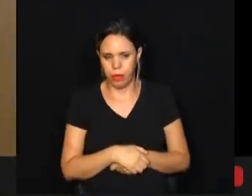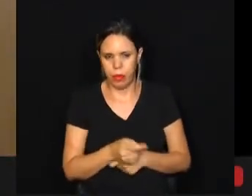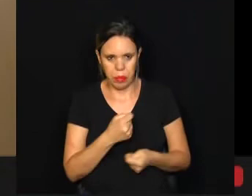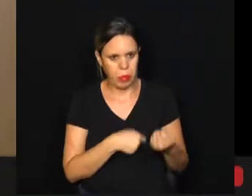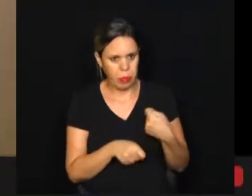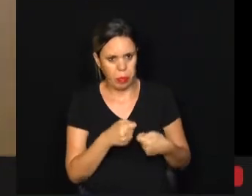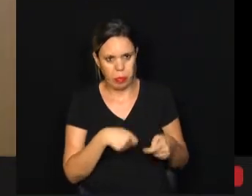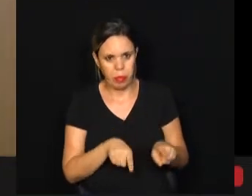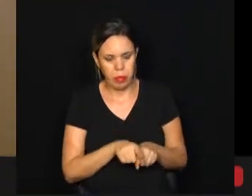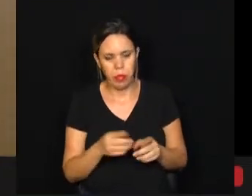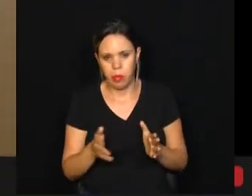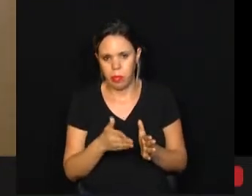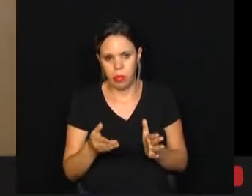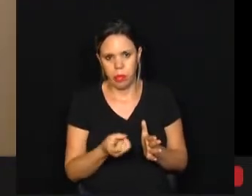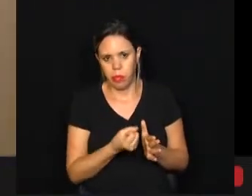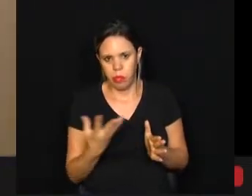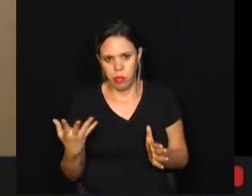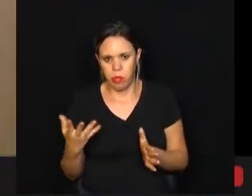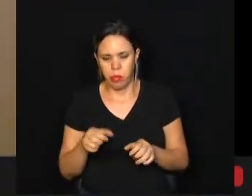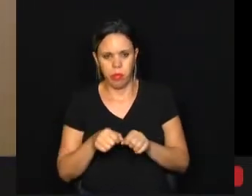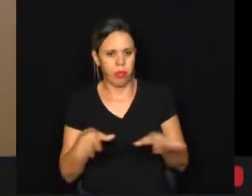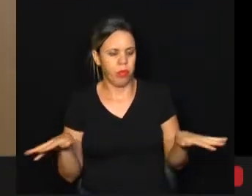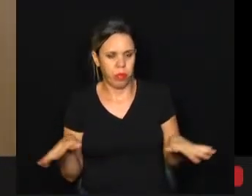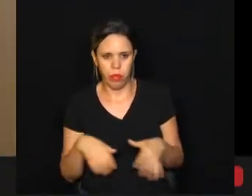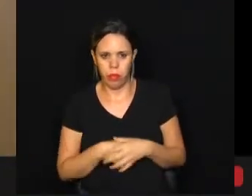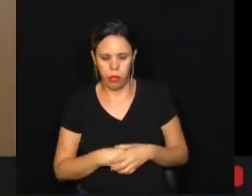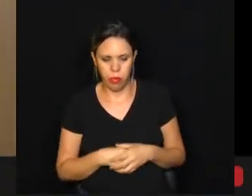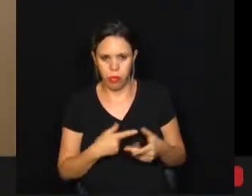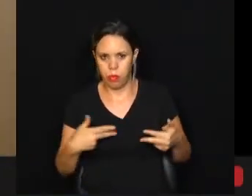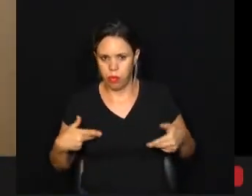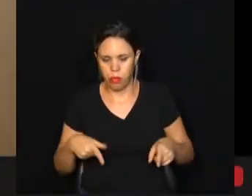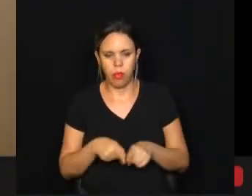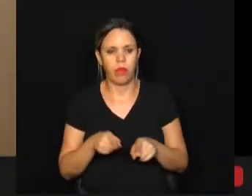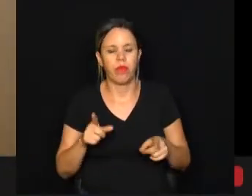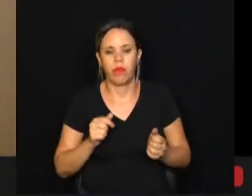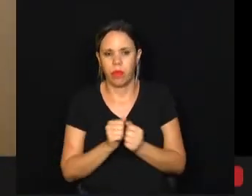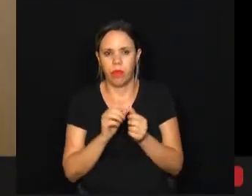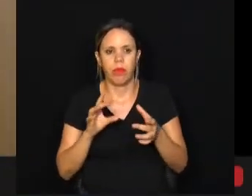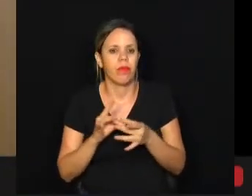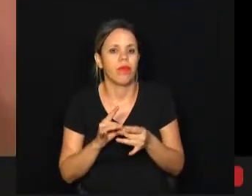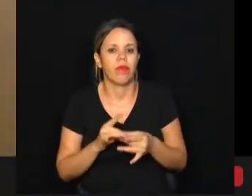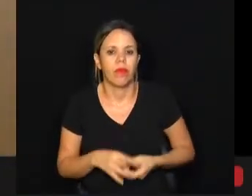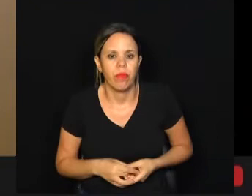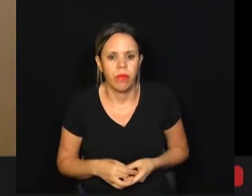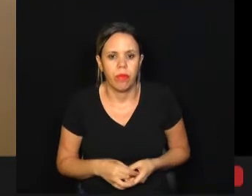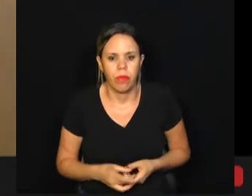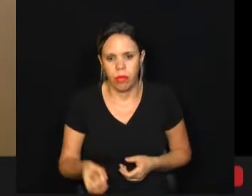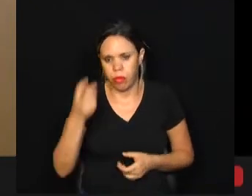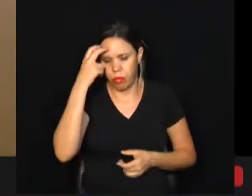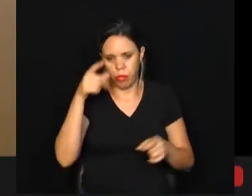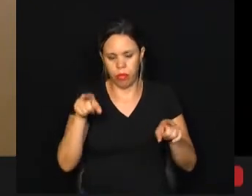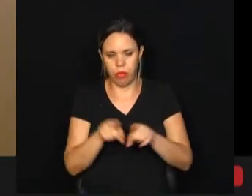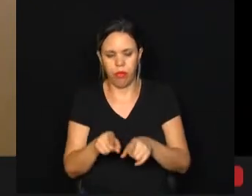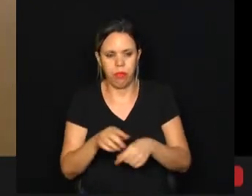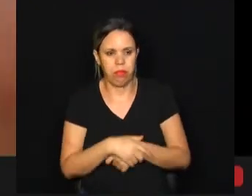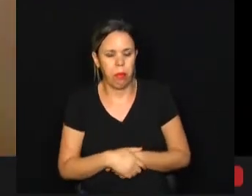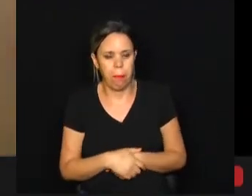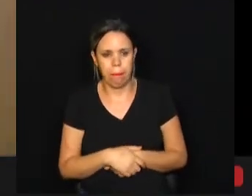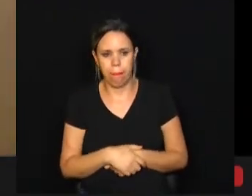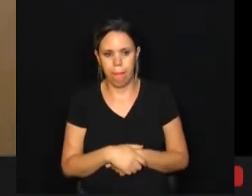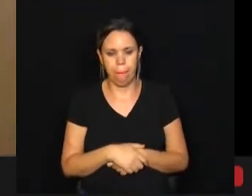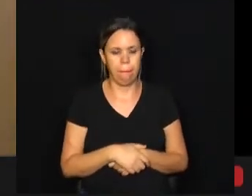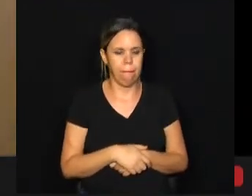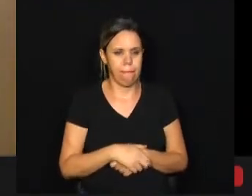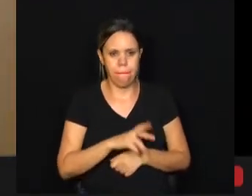economia, produção e distribuição são coisas que têm que caminhar juntas. Na cultura também. Então, não